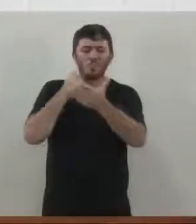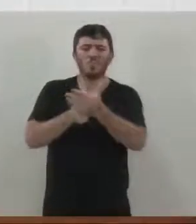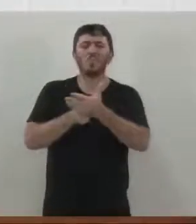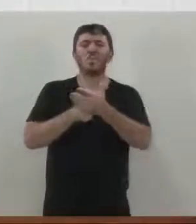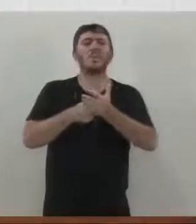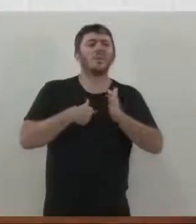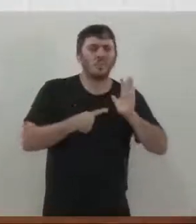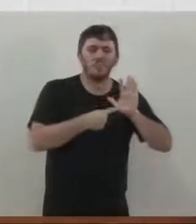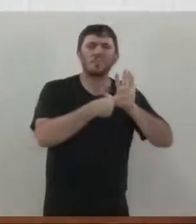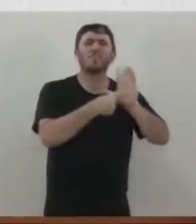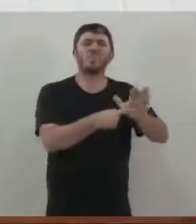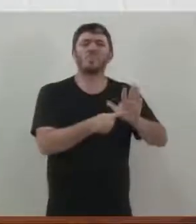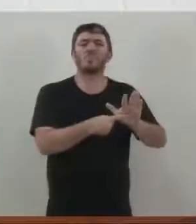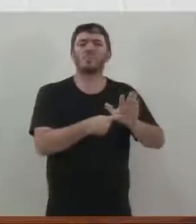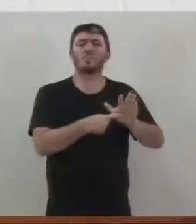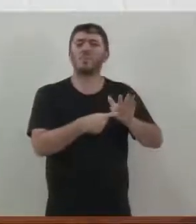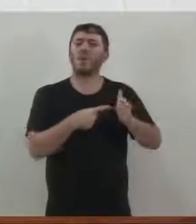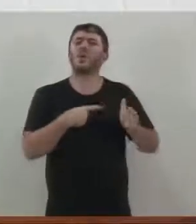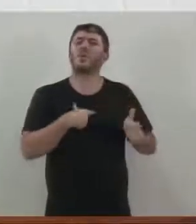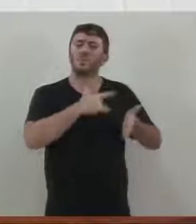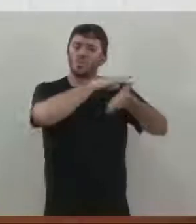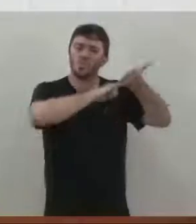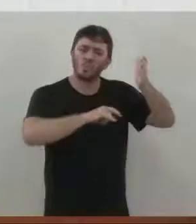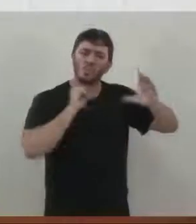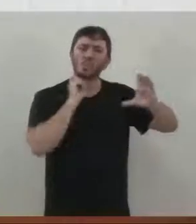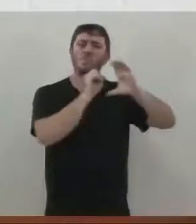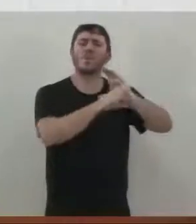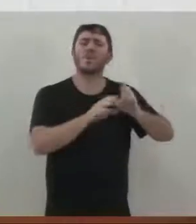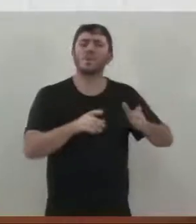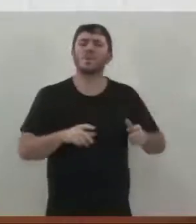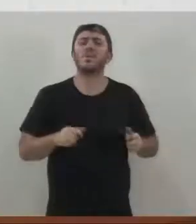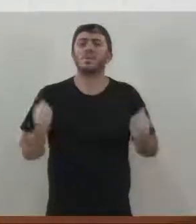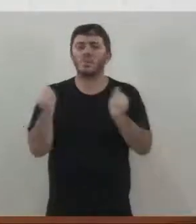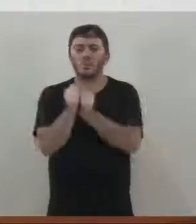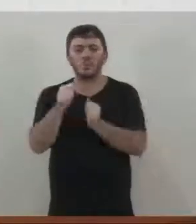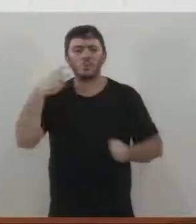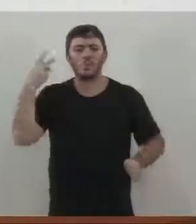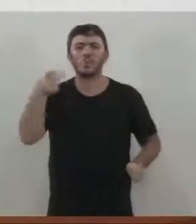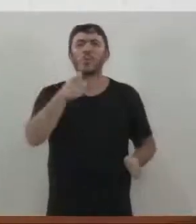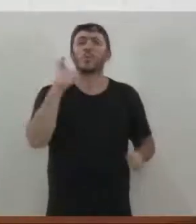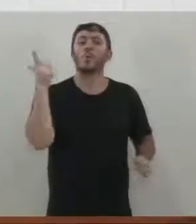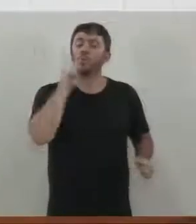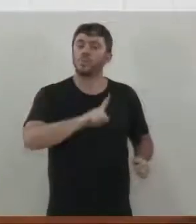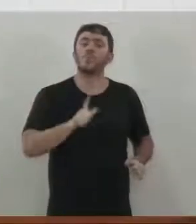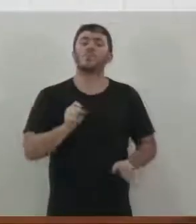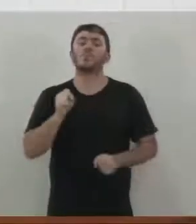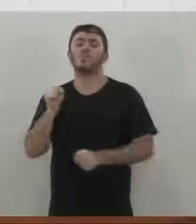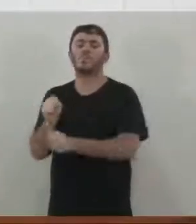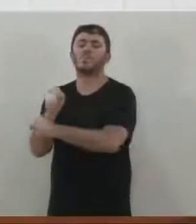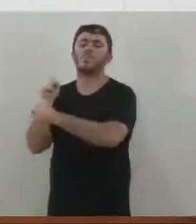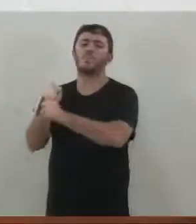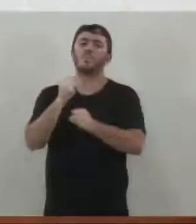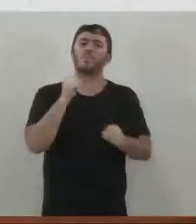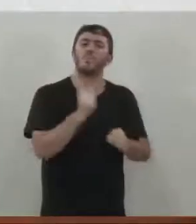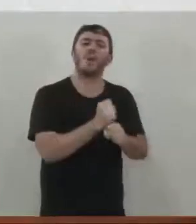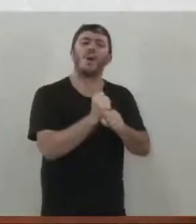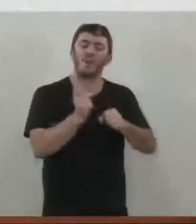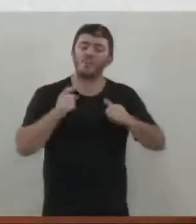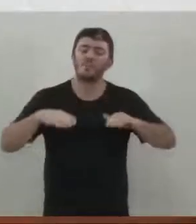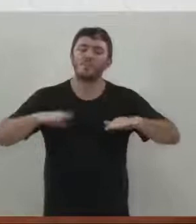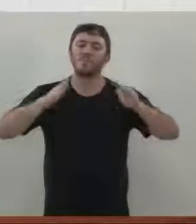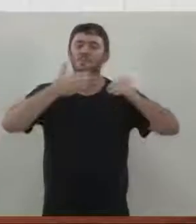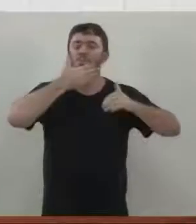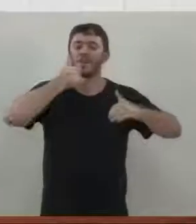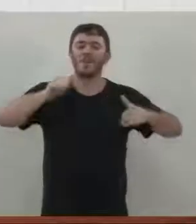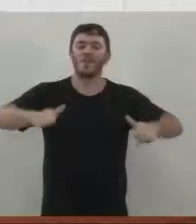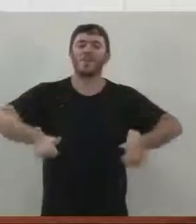junto com alguns outros vereadores também, conseguimos a realização dessa obra, trazendo mais qualidade de vida para